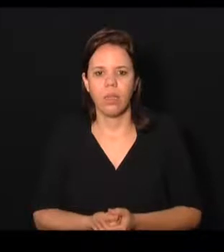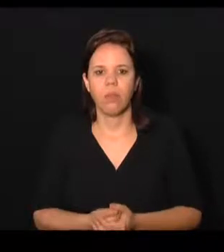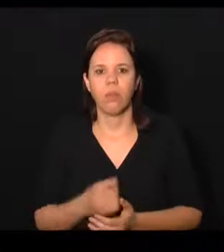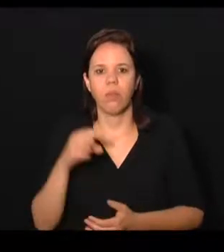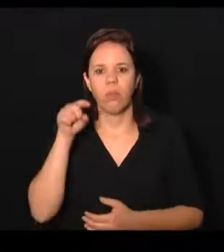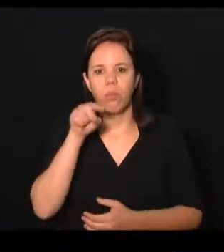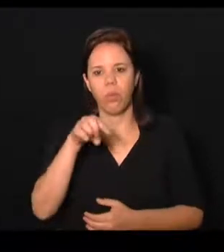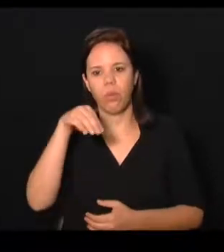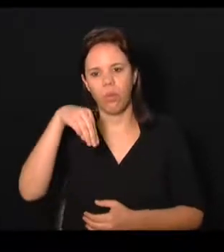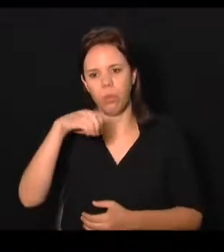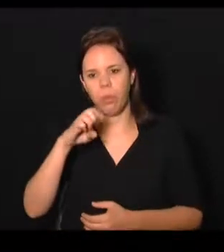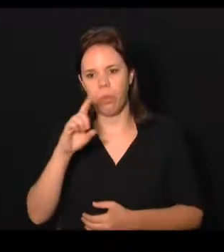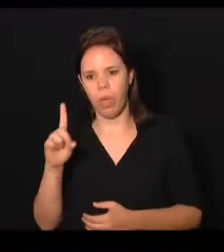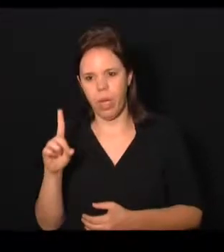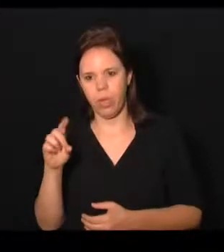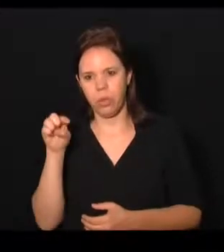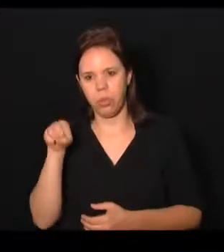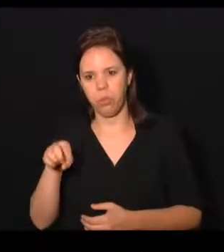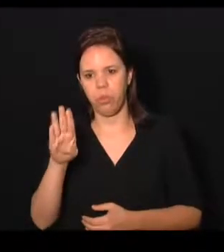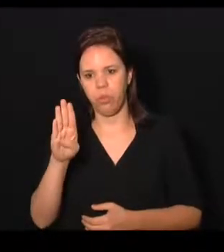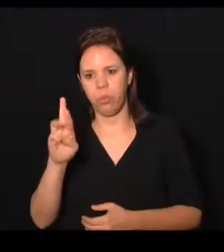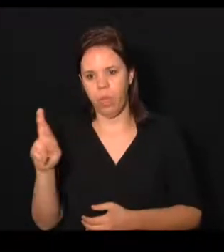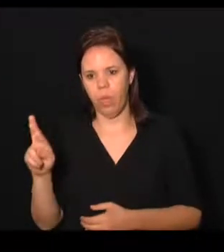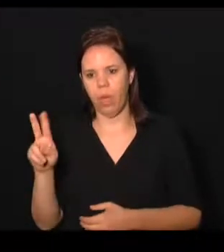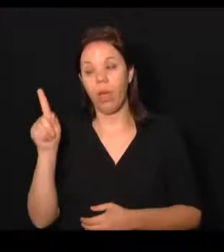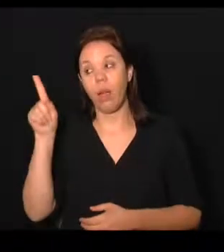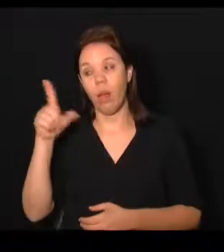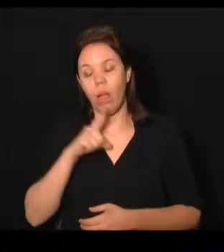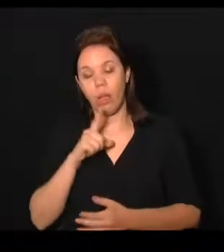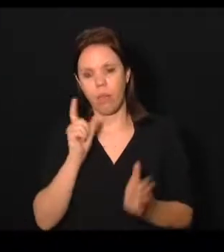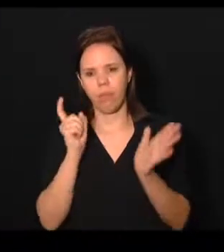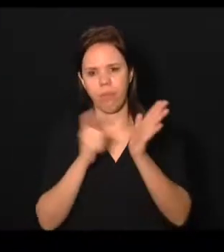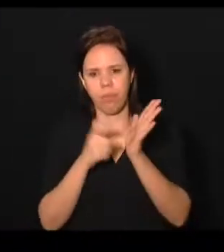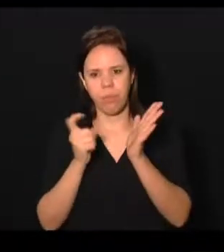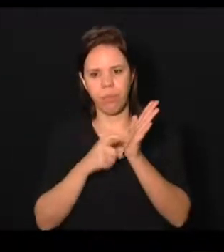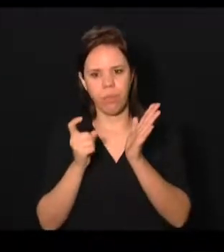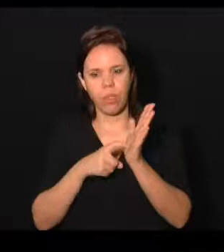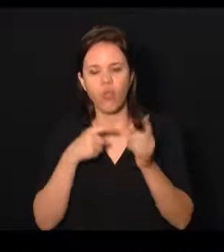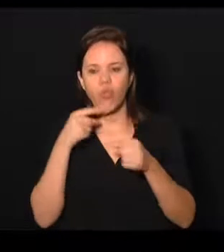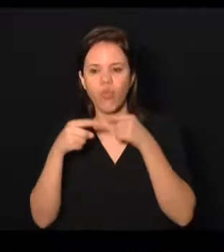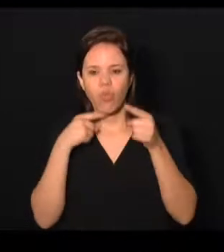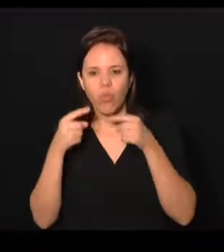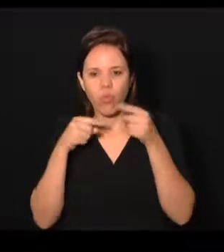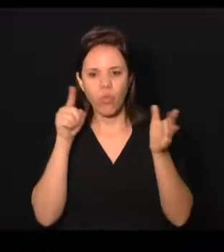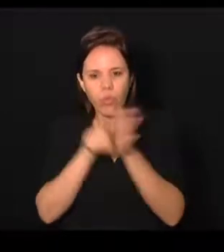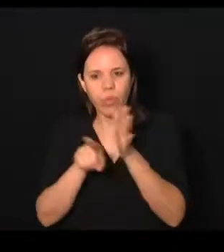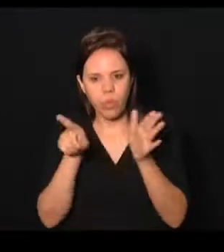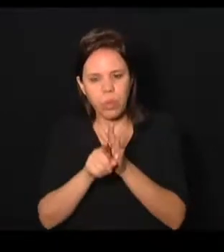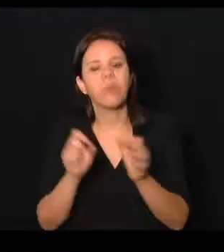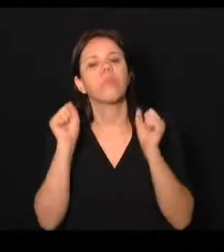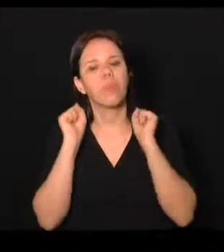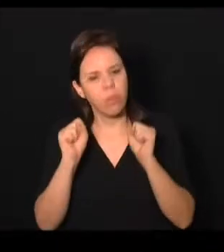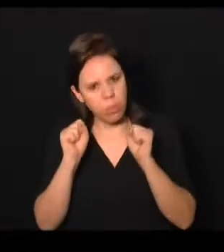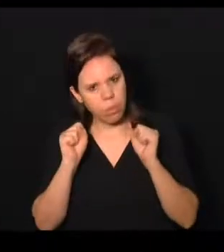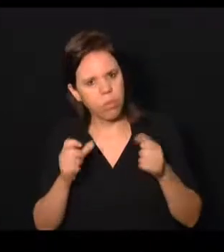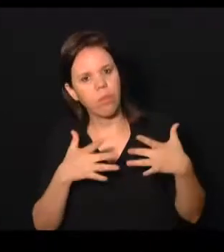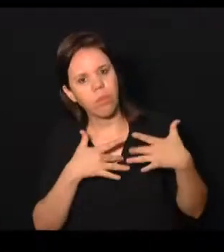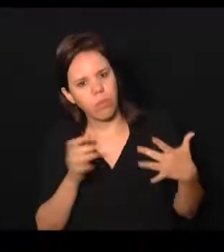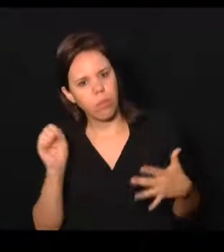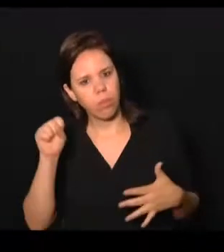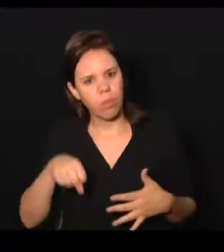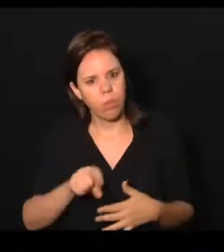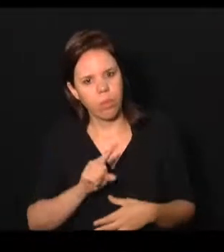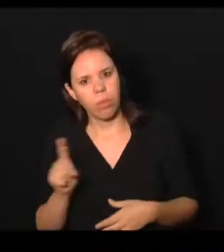centrodehematologia.med.br, e lá nós temos um link só para dúvidas, e onde você pode, se você pode doar, se você não